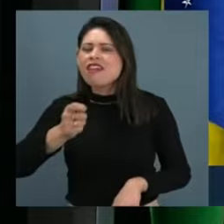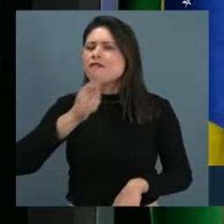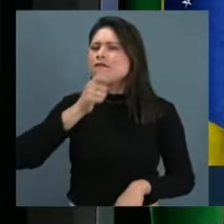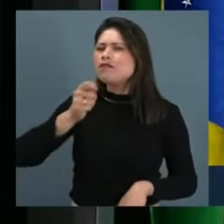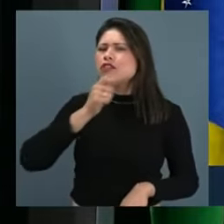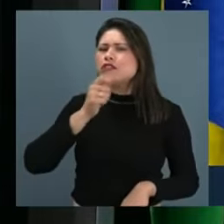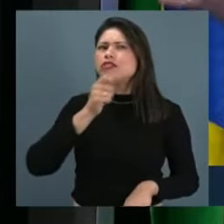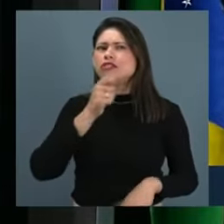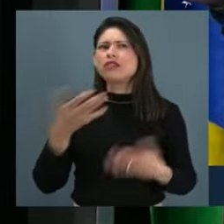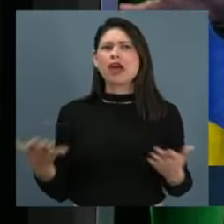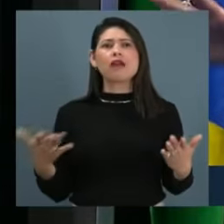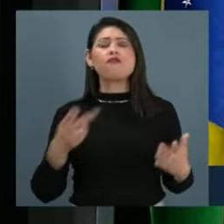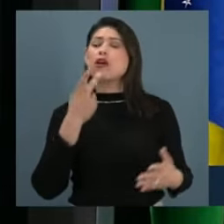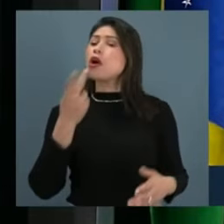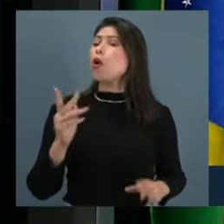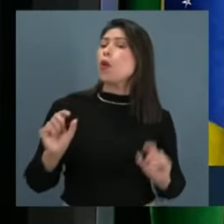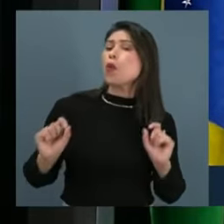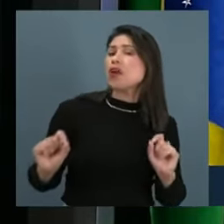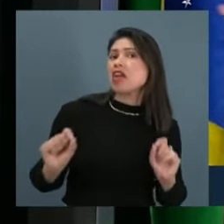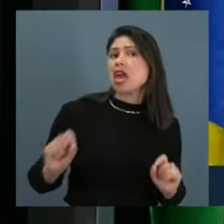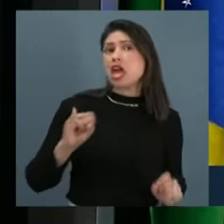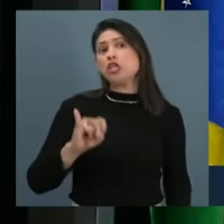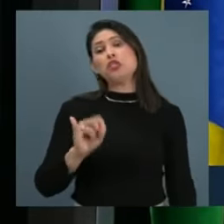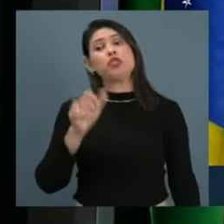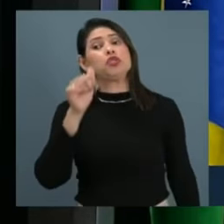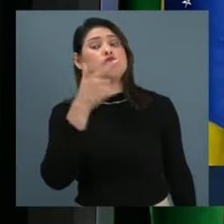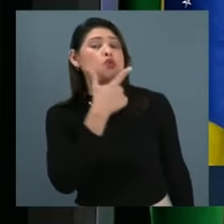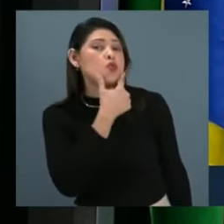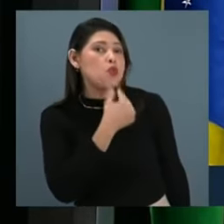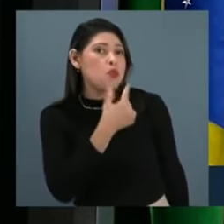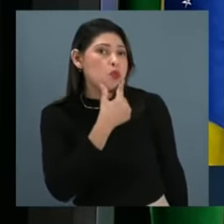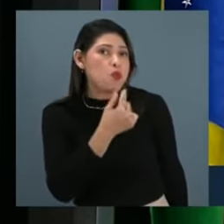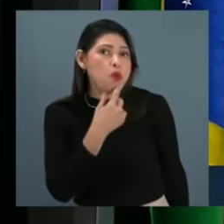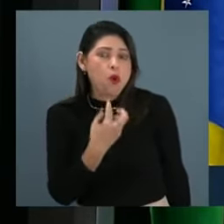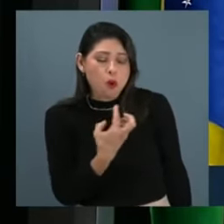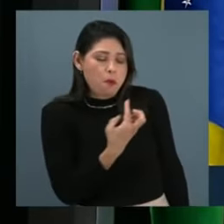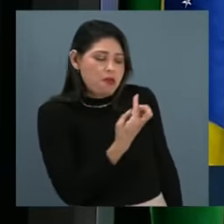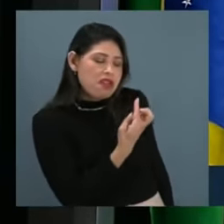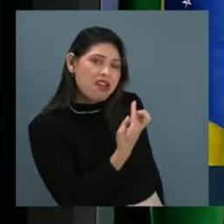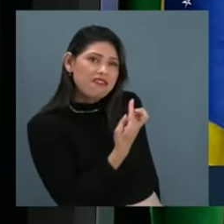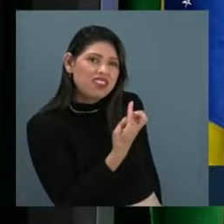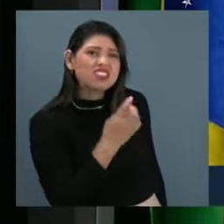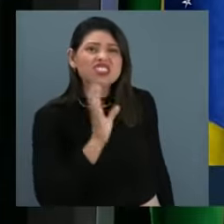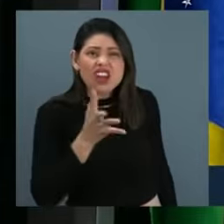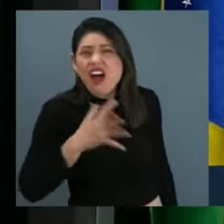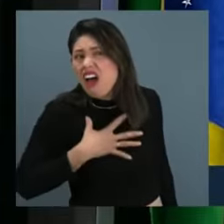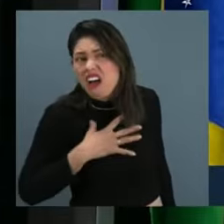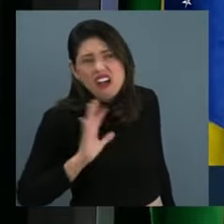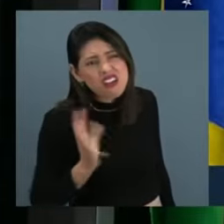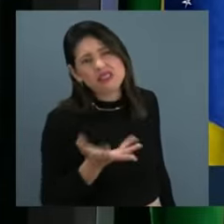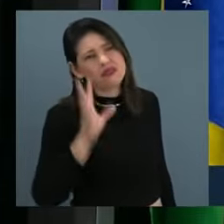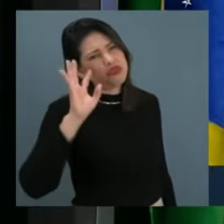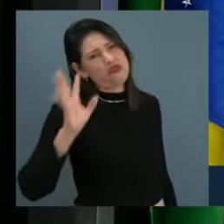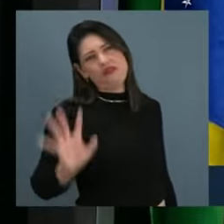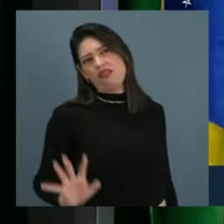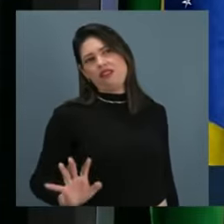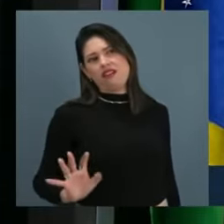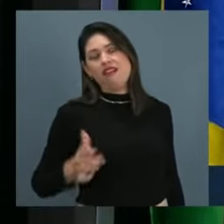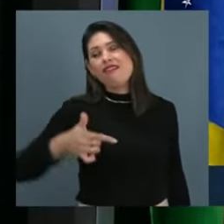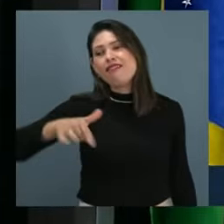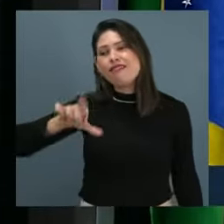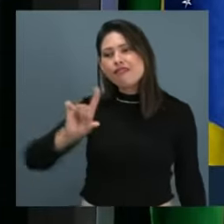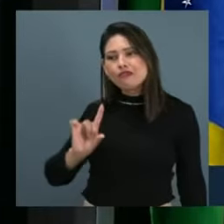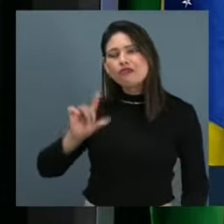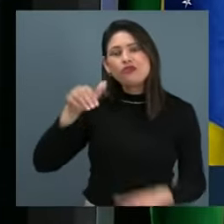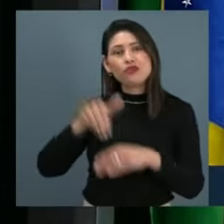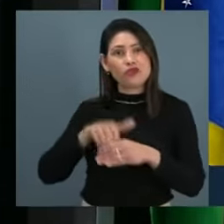processo, chegando ao ponto de dizer o seguinte: se o homem engravidasse, isso já estaria resolvido antes de votar. E